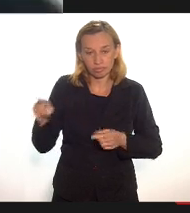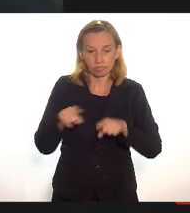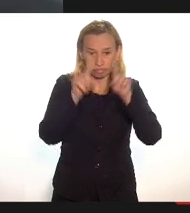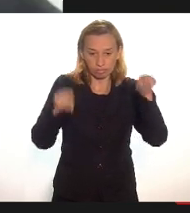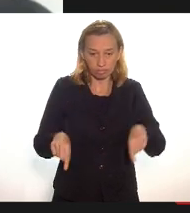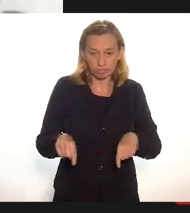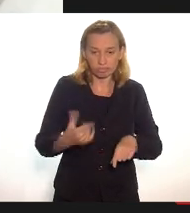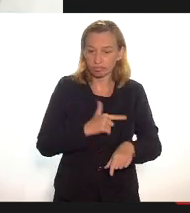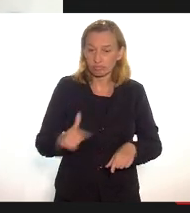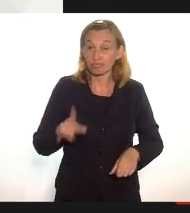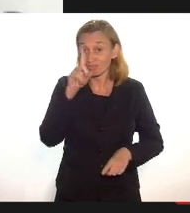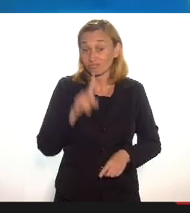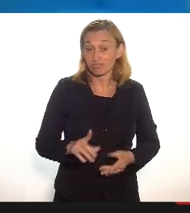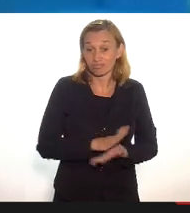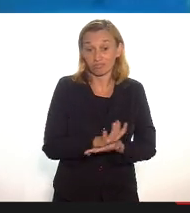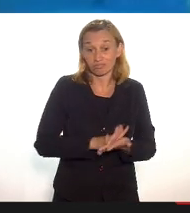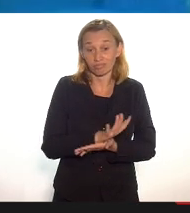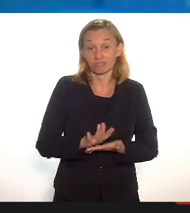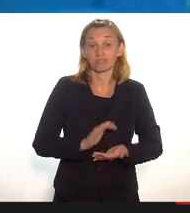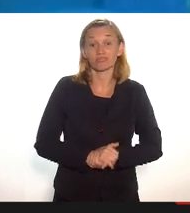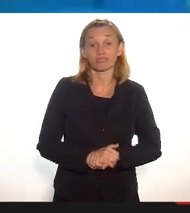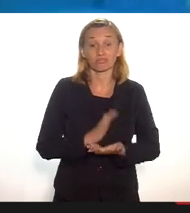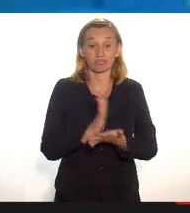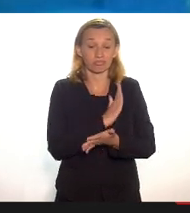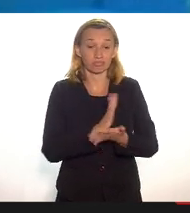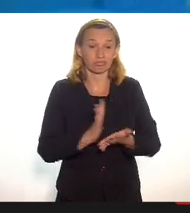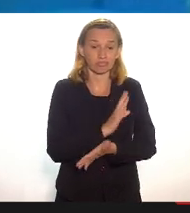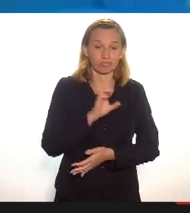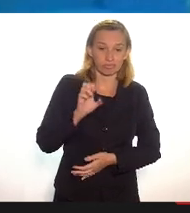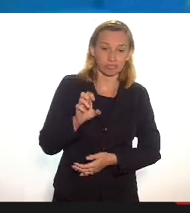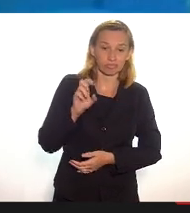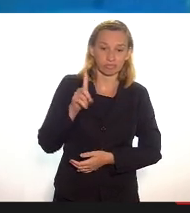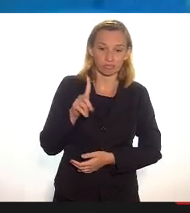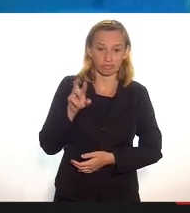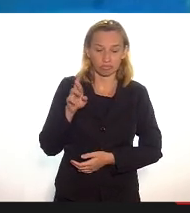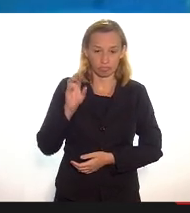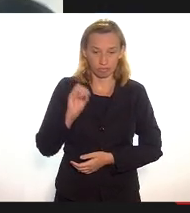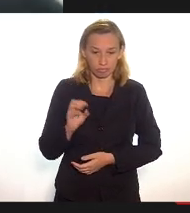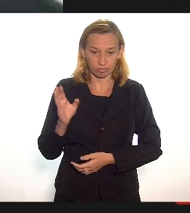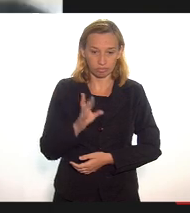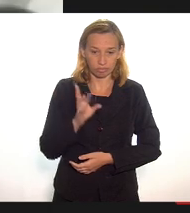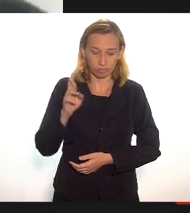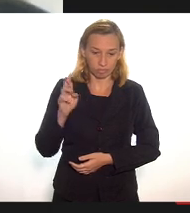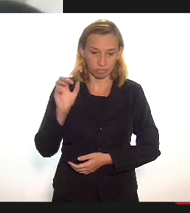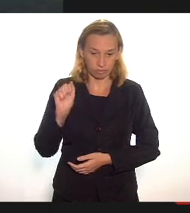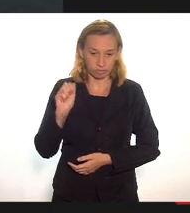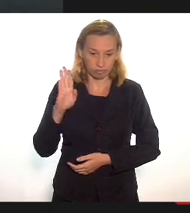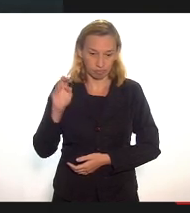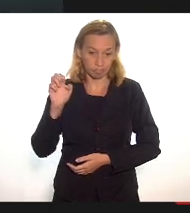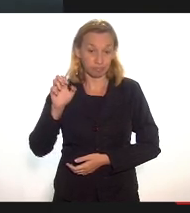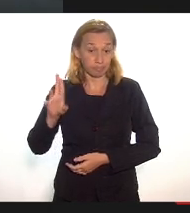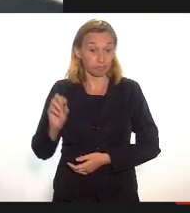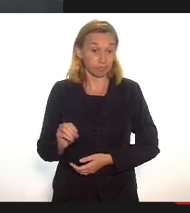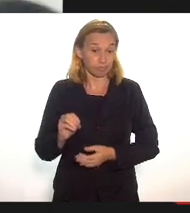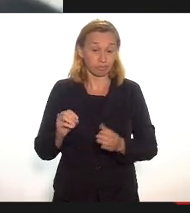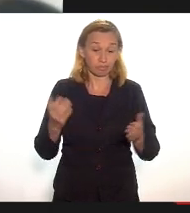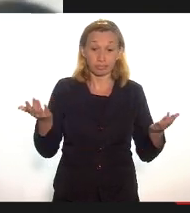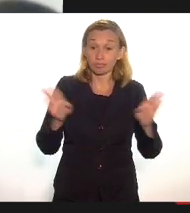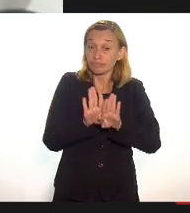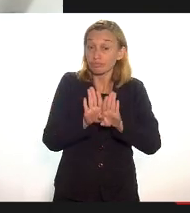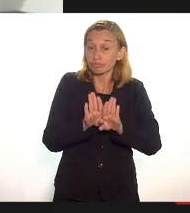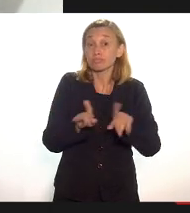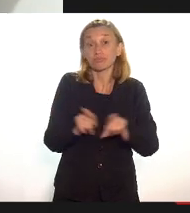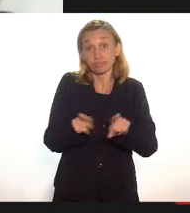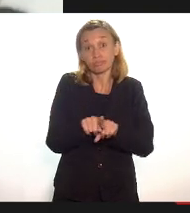tenha essas garantias. Alguns estão no Eduardo Rabelo, Paulo Ramos. O Eduardo Rabelo está fechando para obras agora